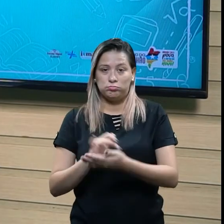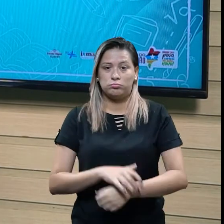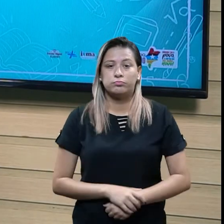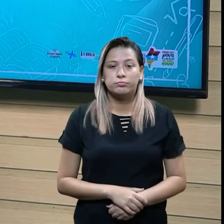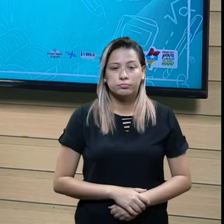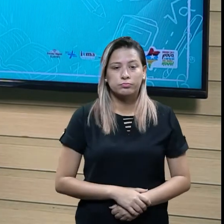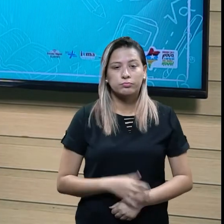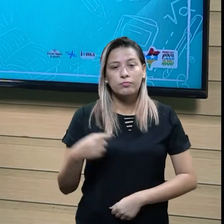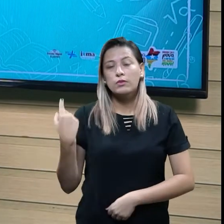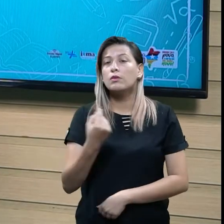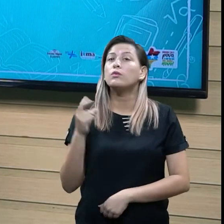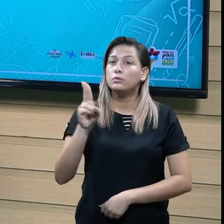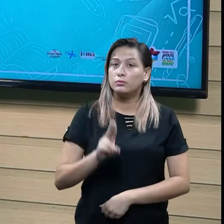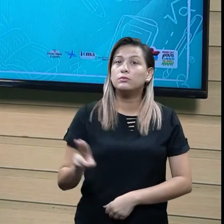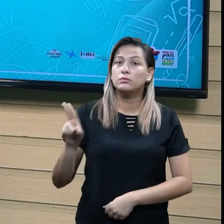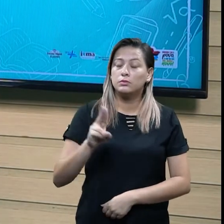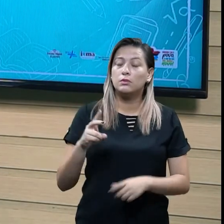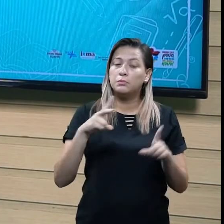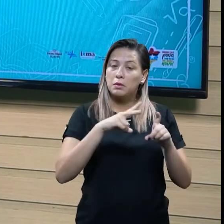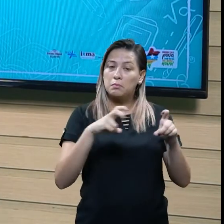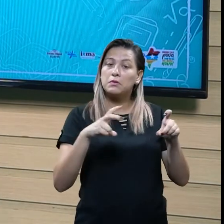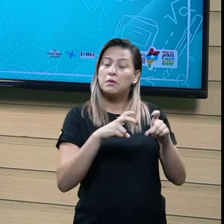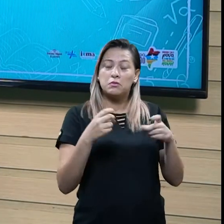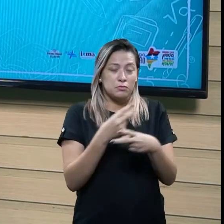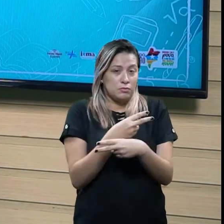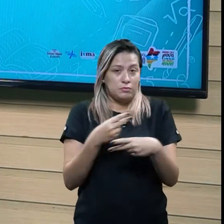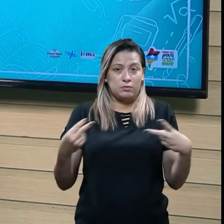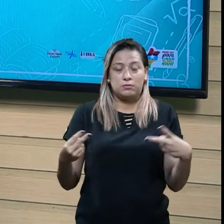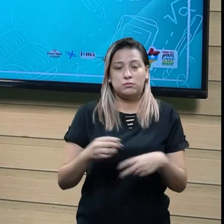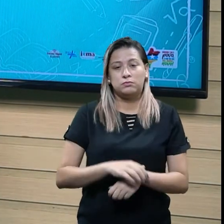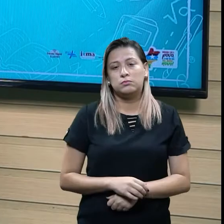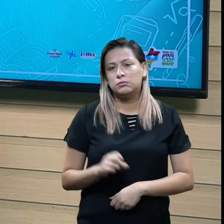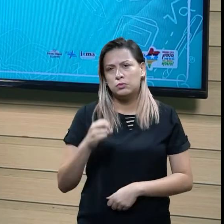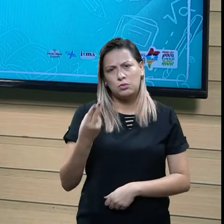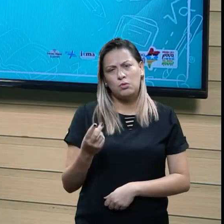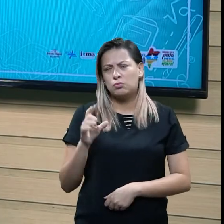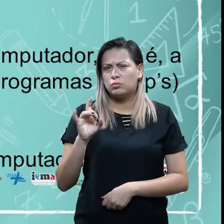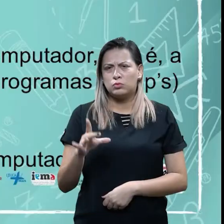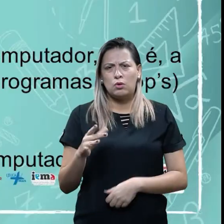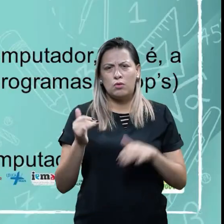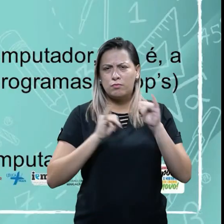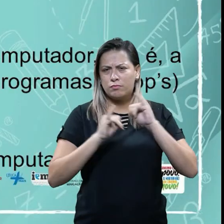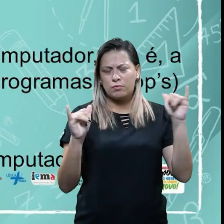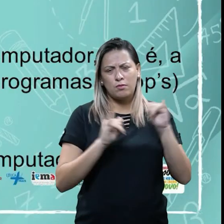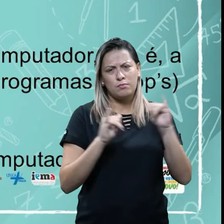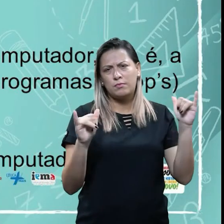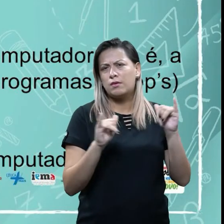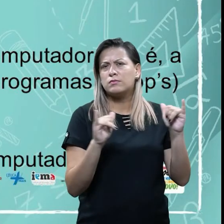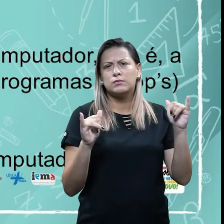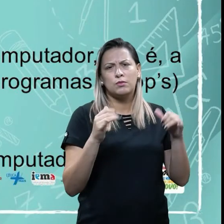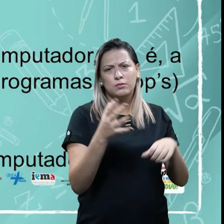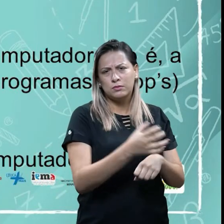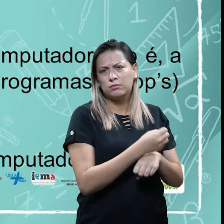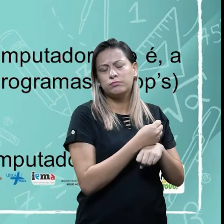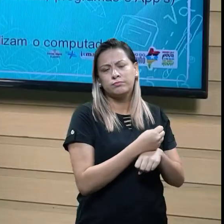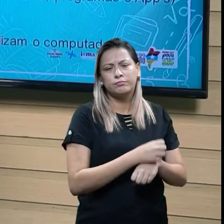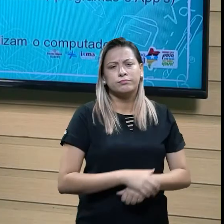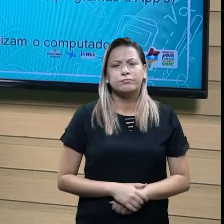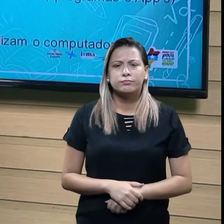usa bastante muitos aplicativos ou simplesmente guarda muitas informações. Os elementos da